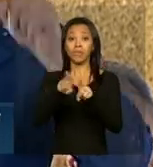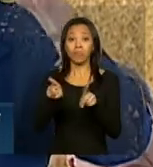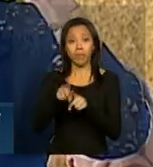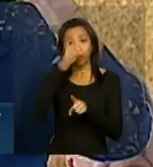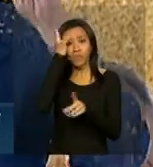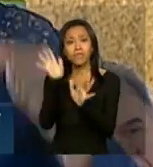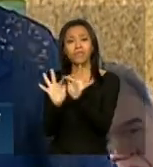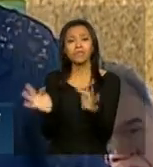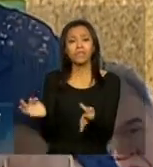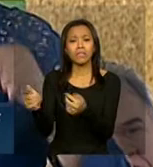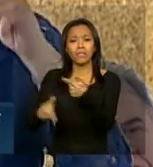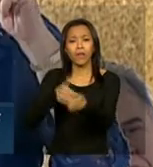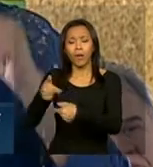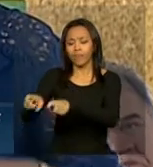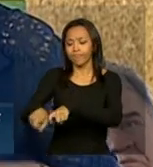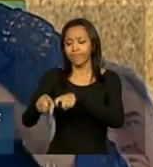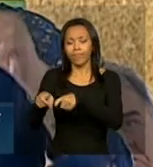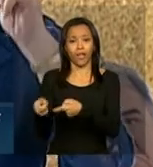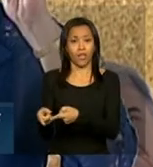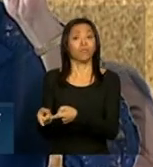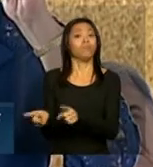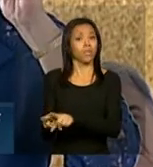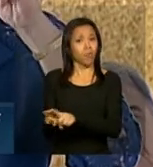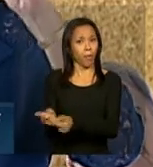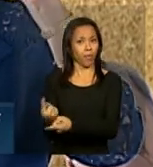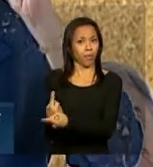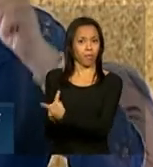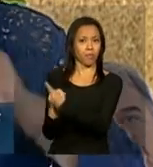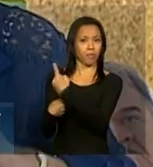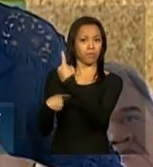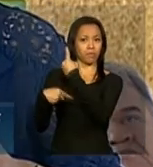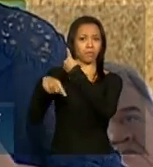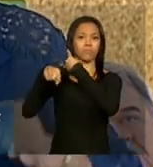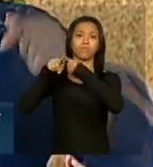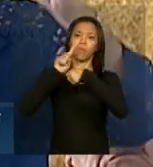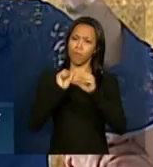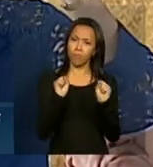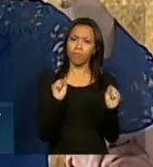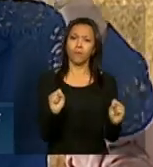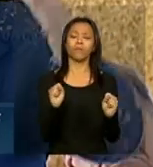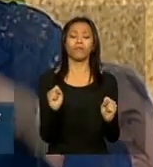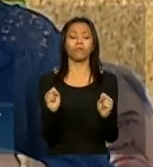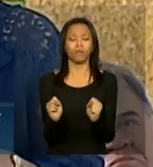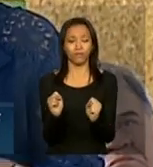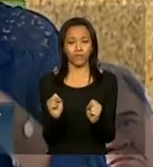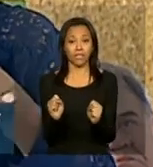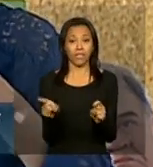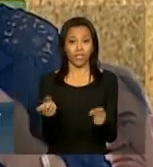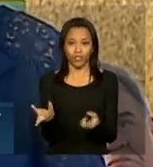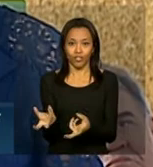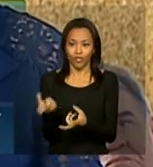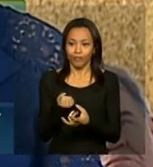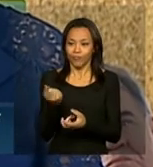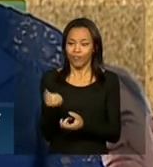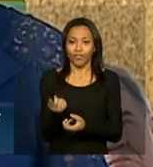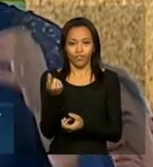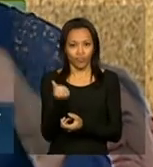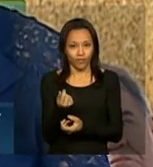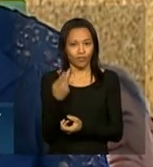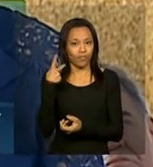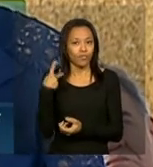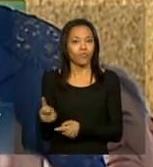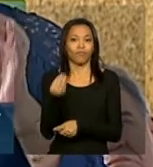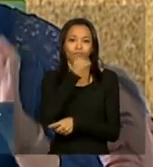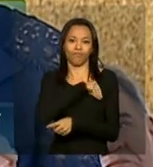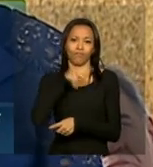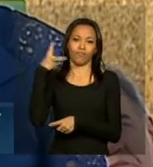transformar o pequeno num grande produtor que tira grande renda da sua propriedade. O